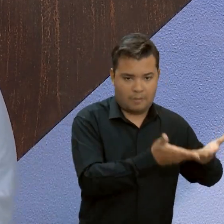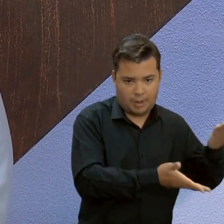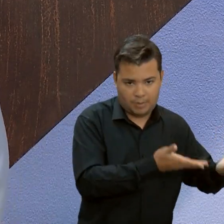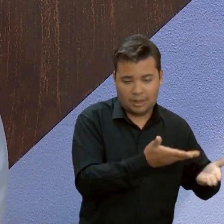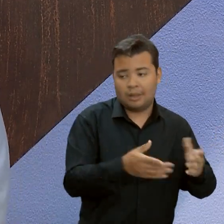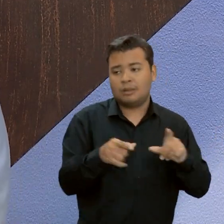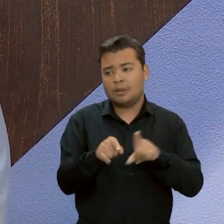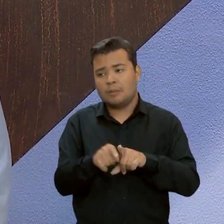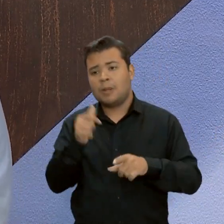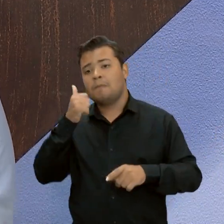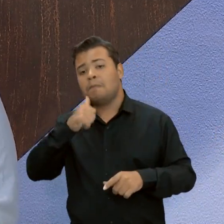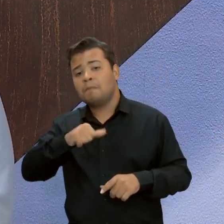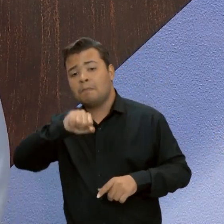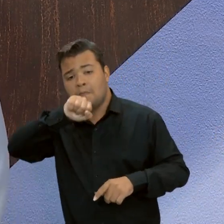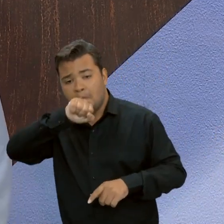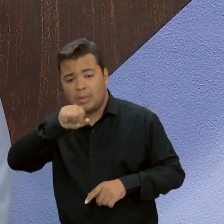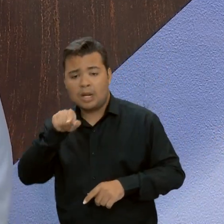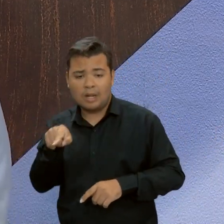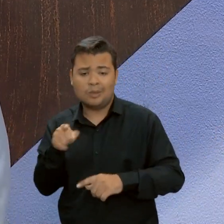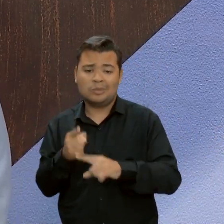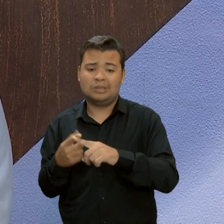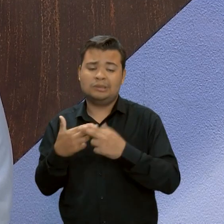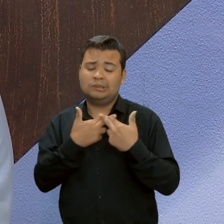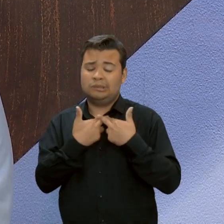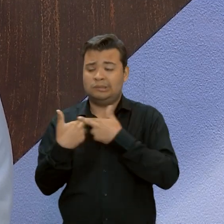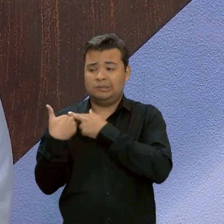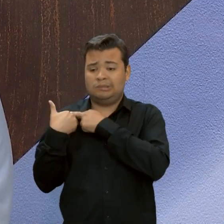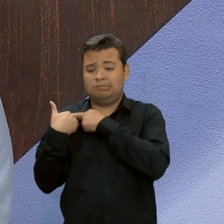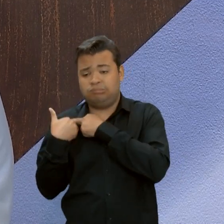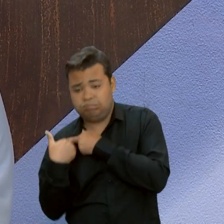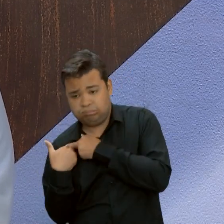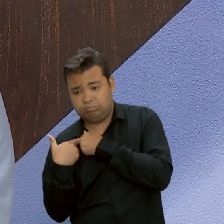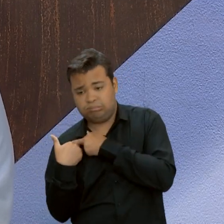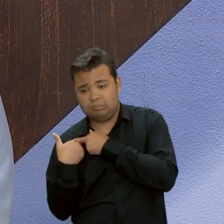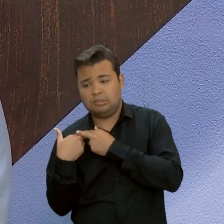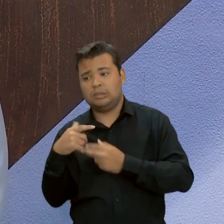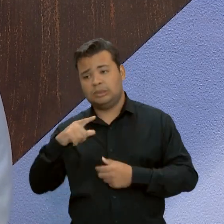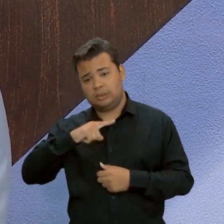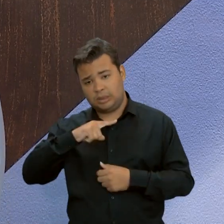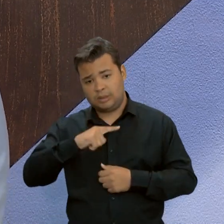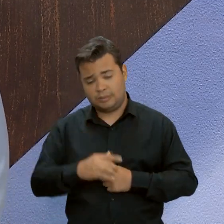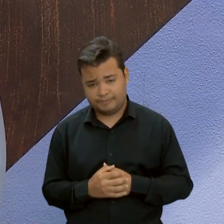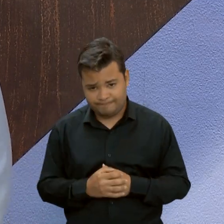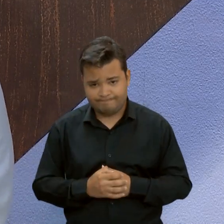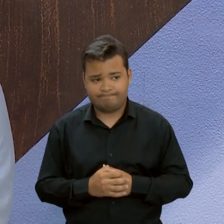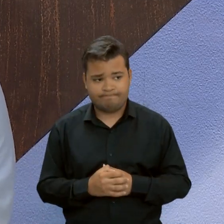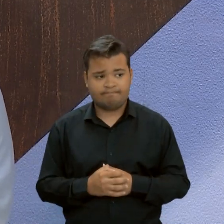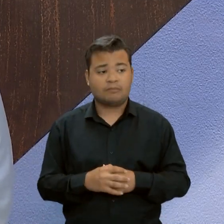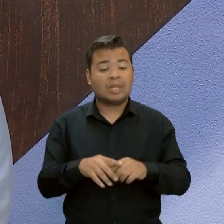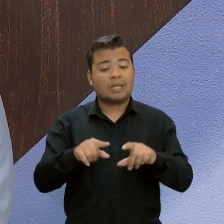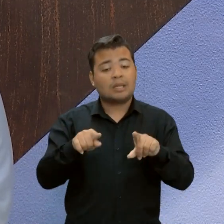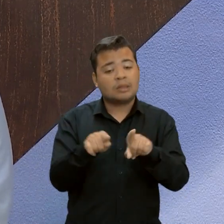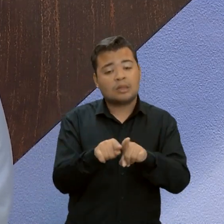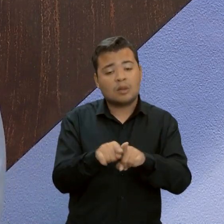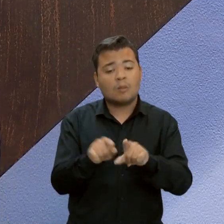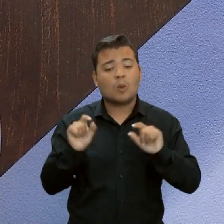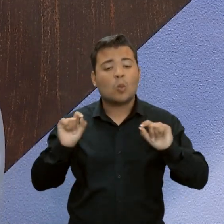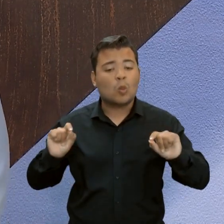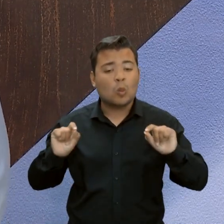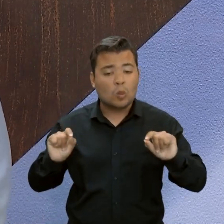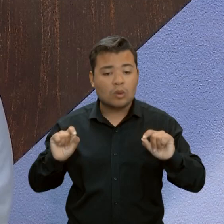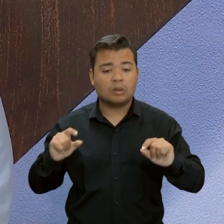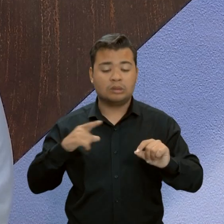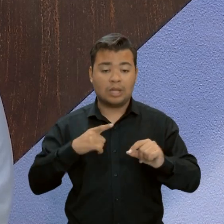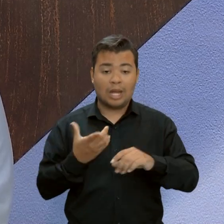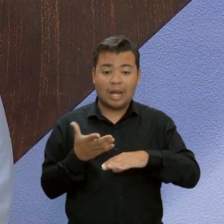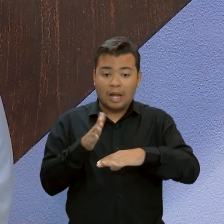tanto para a mãe, que ali que tem um encargo maior, acredito nesse ponto de vista, e vai ajudar ali nesse fortalecimento